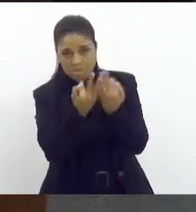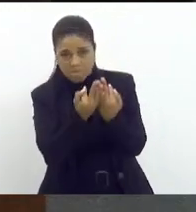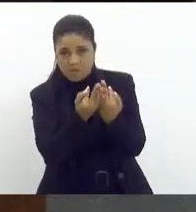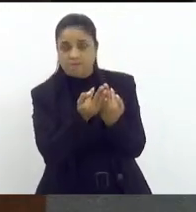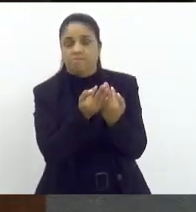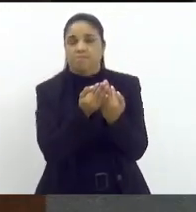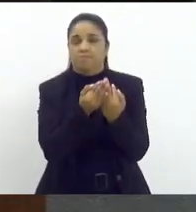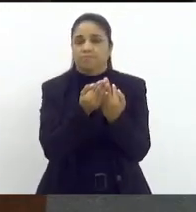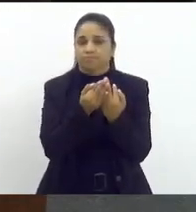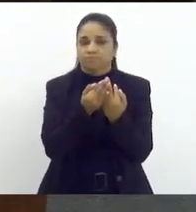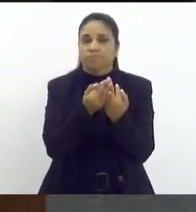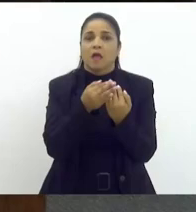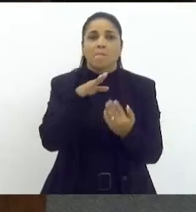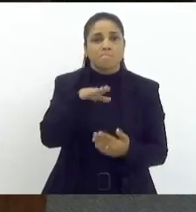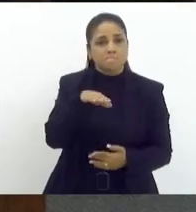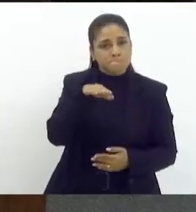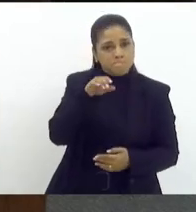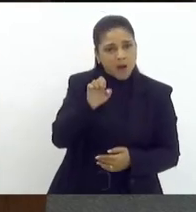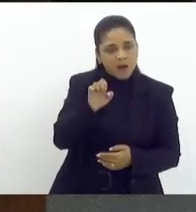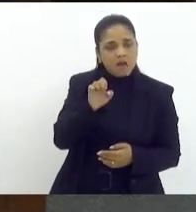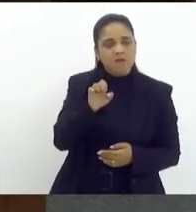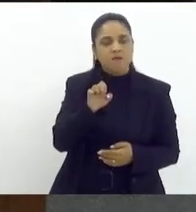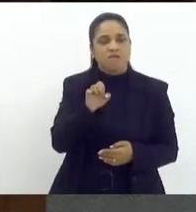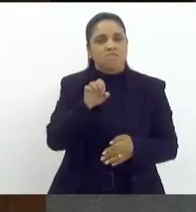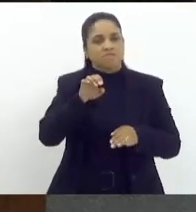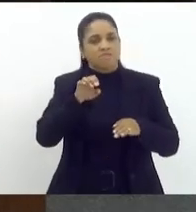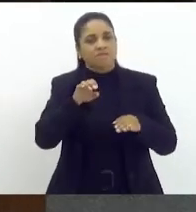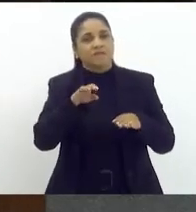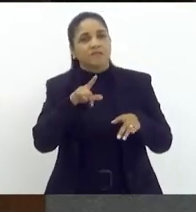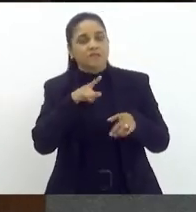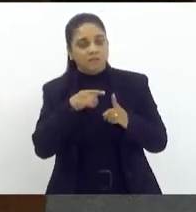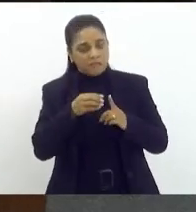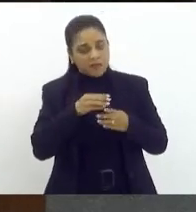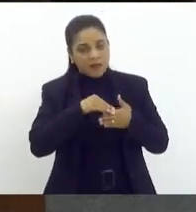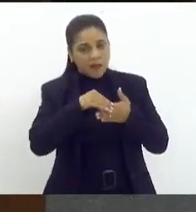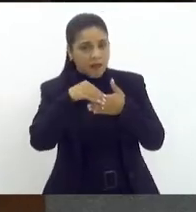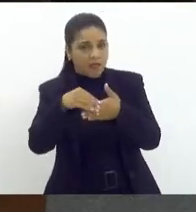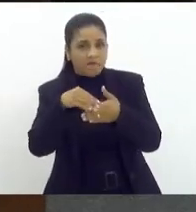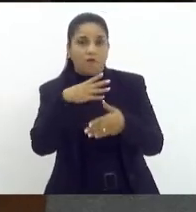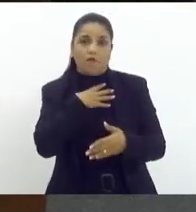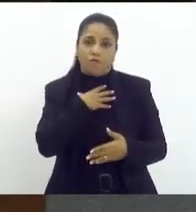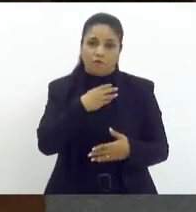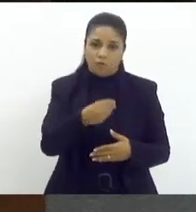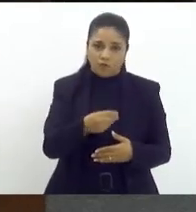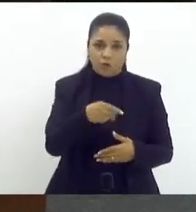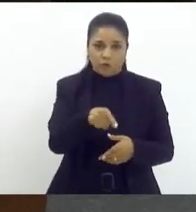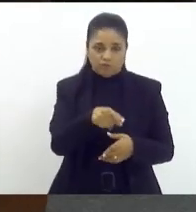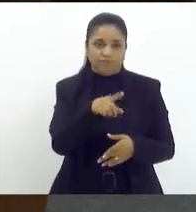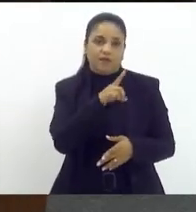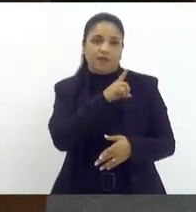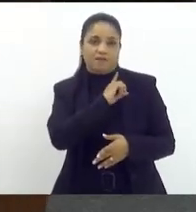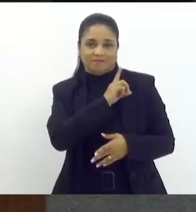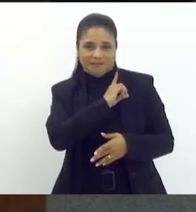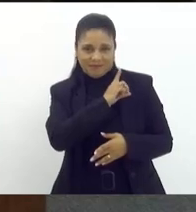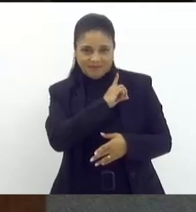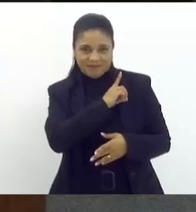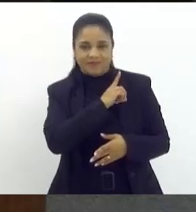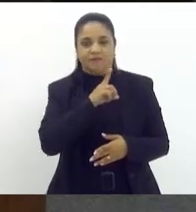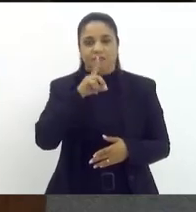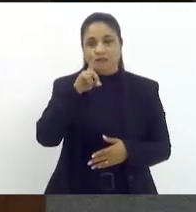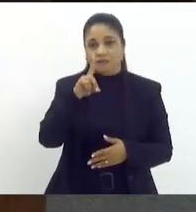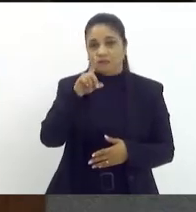é são as mães que são as pessoas que levam necessariamente essas crianças e adolescentes